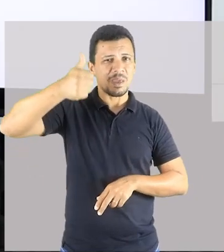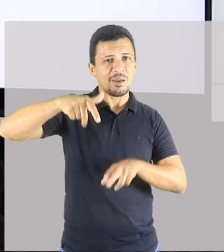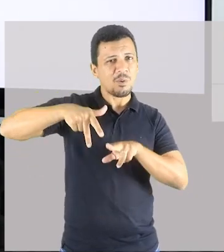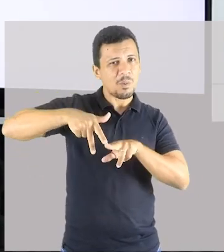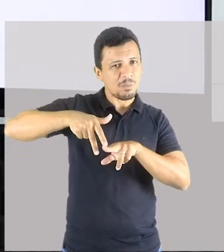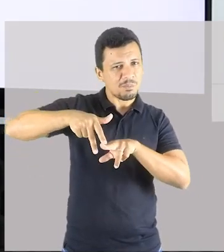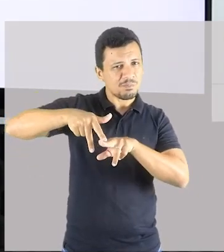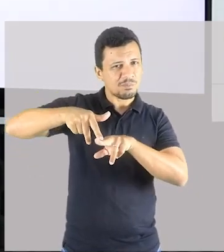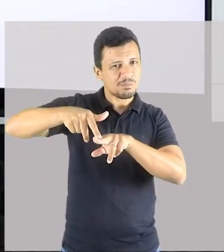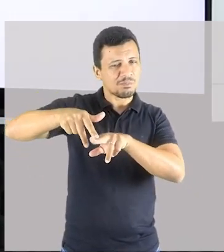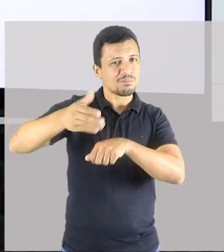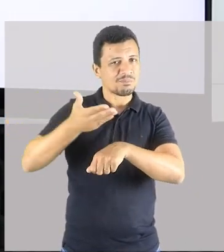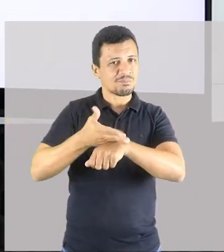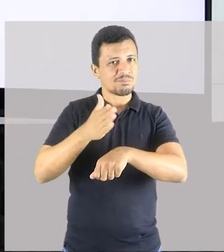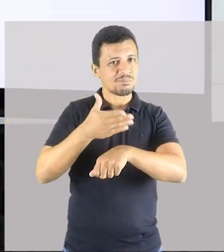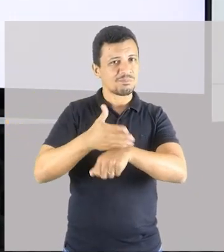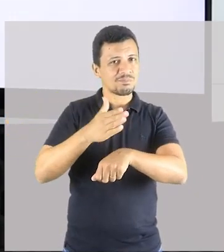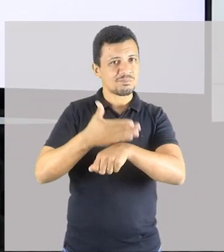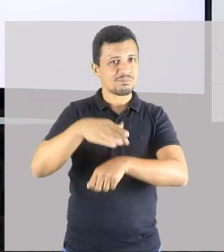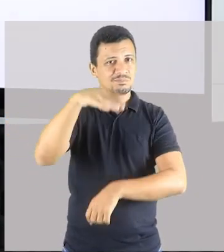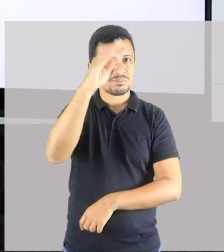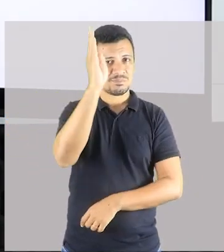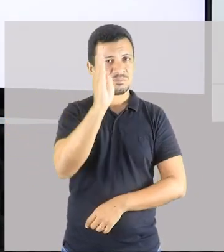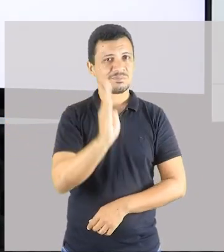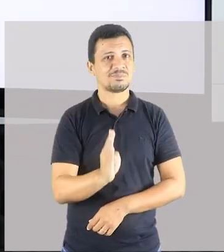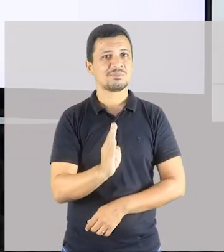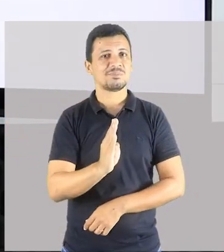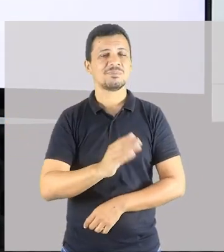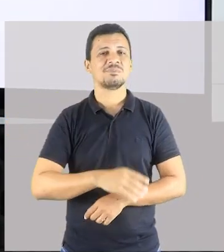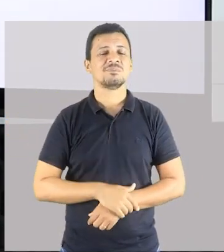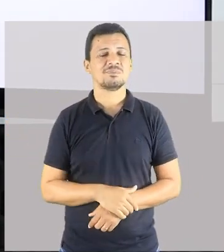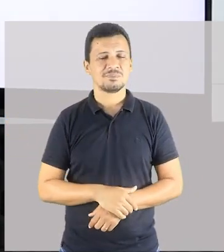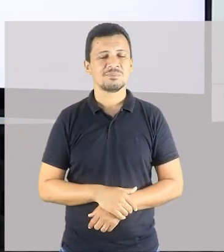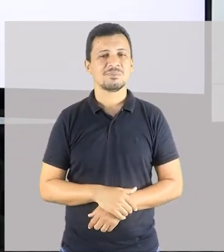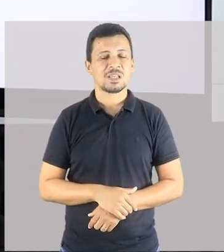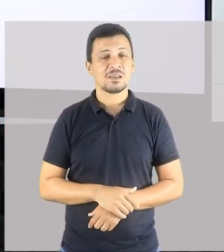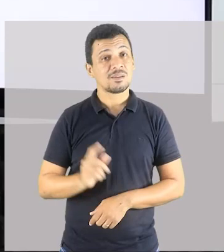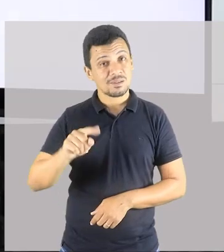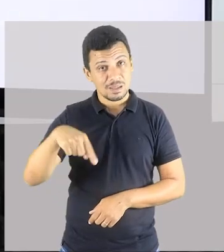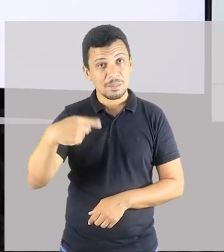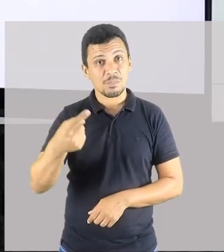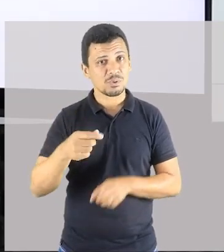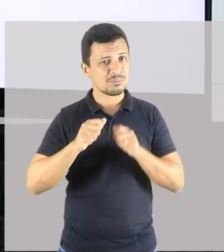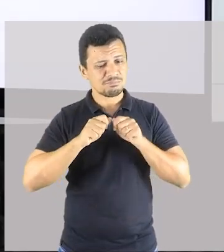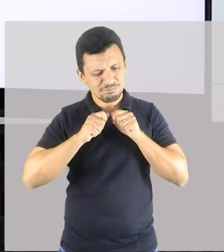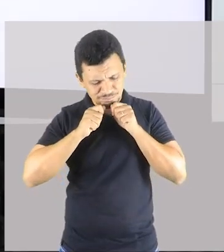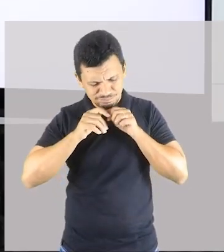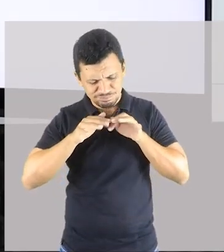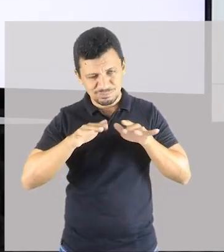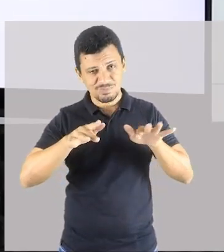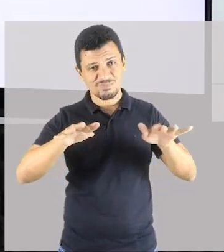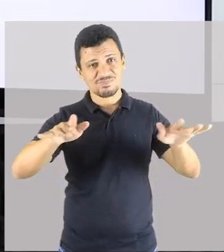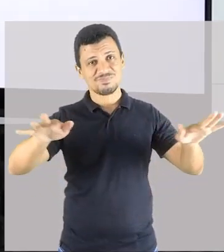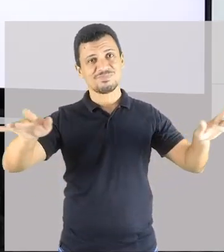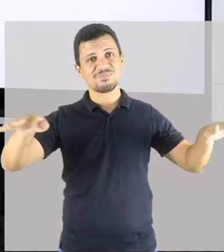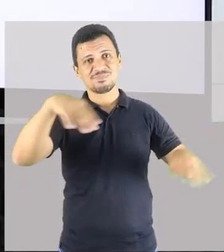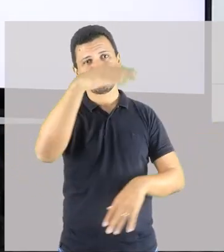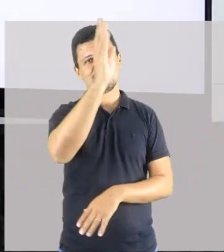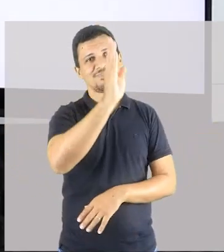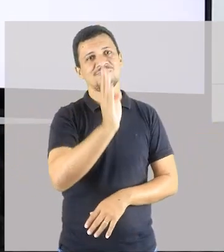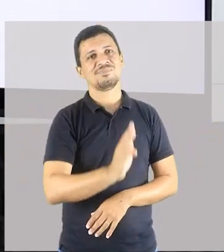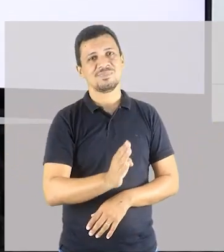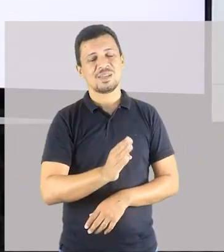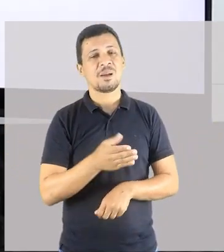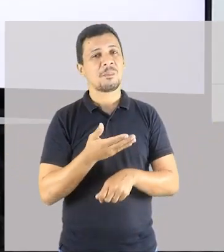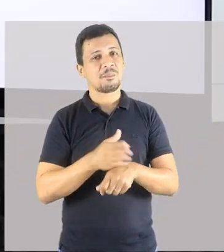praticantes dessa modalidade, que depois se espalhou por todo o Brasil, logicamente,